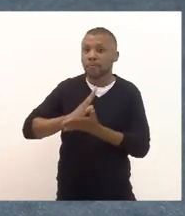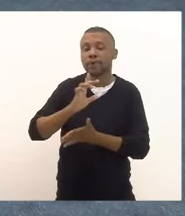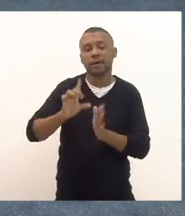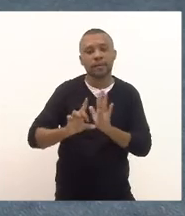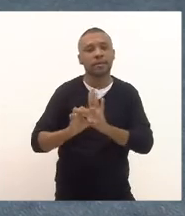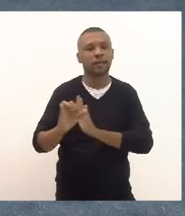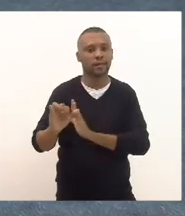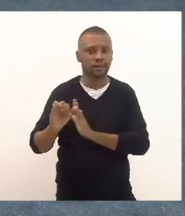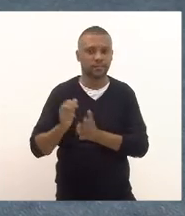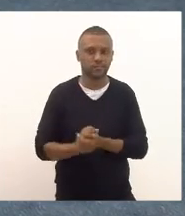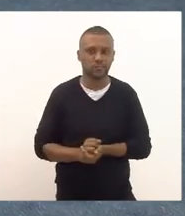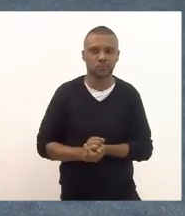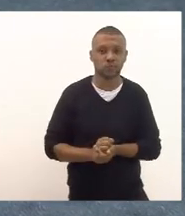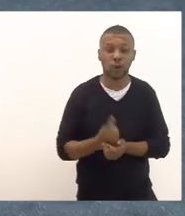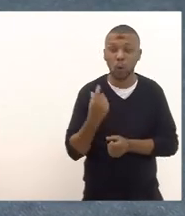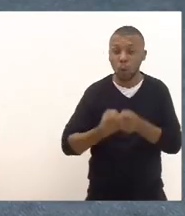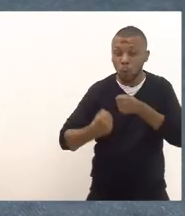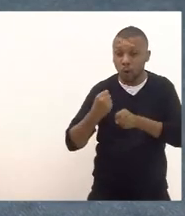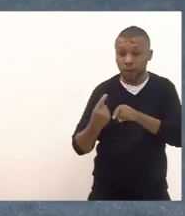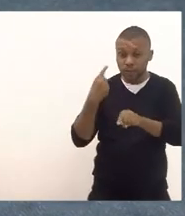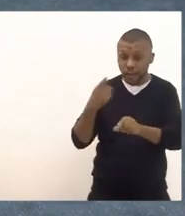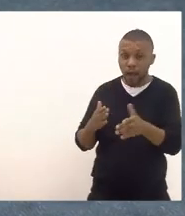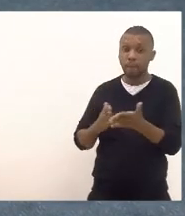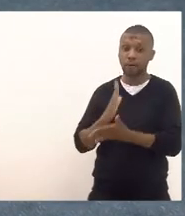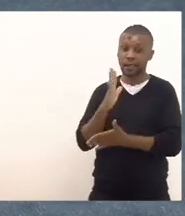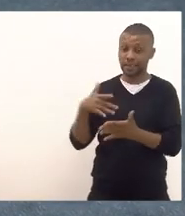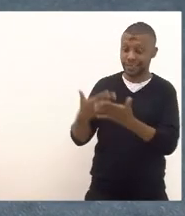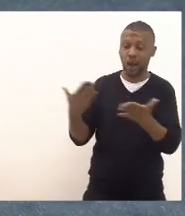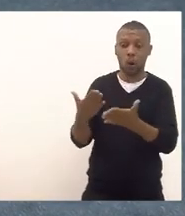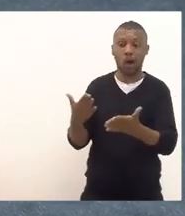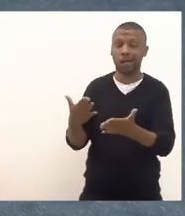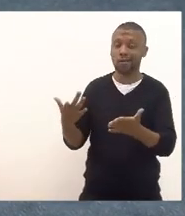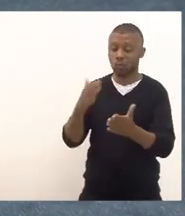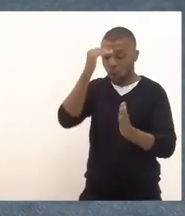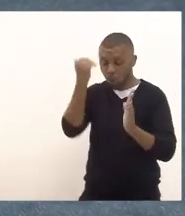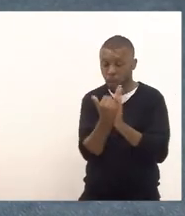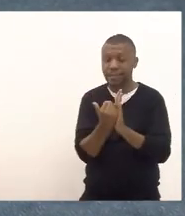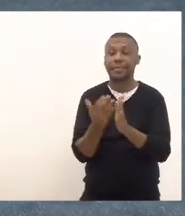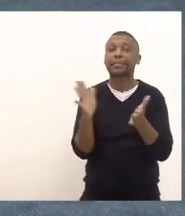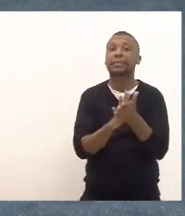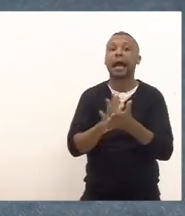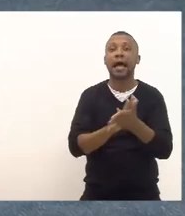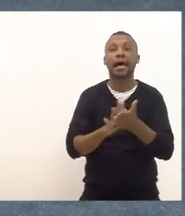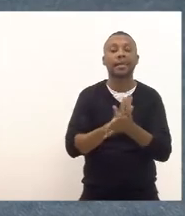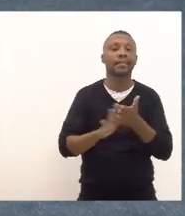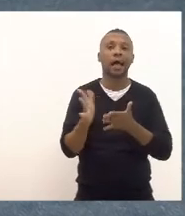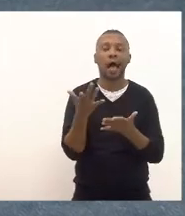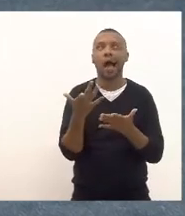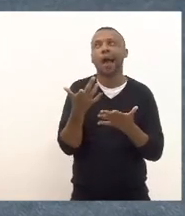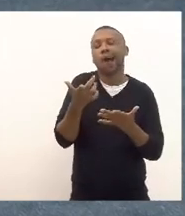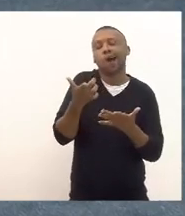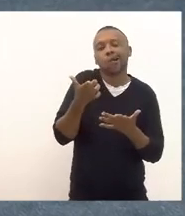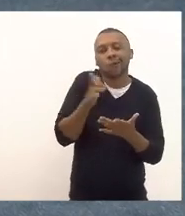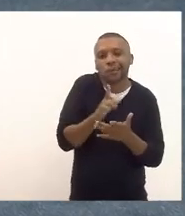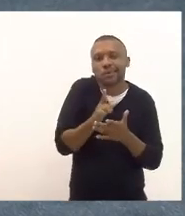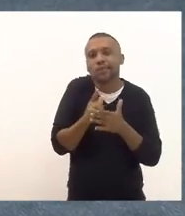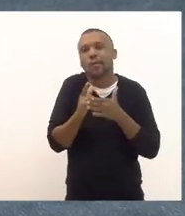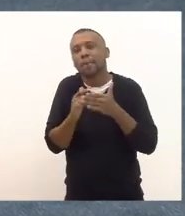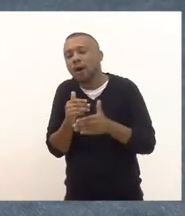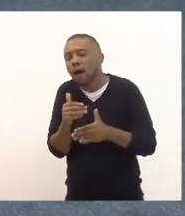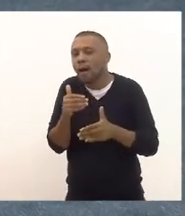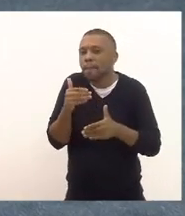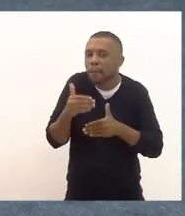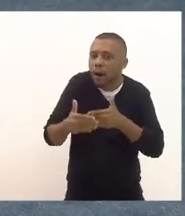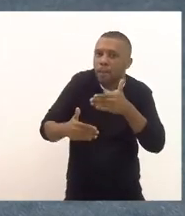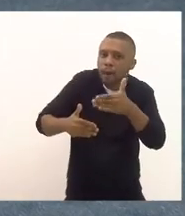essa lei a um ano e ela não foi cumprida até hoje ameaçou várias vezes ao dia vou